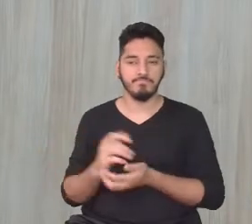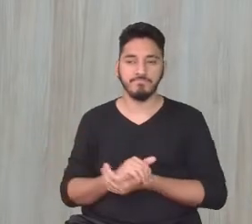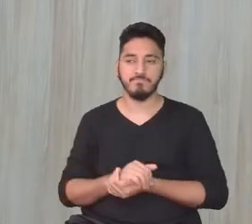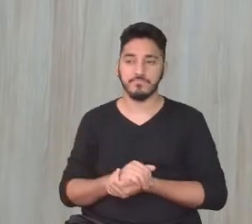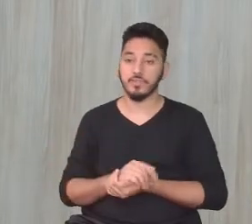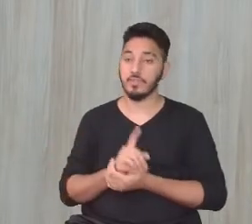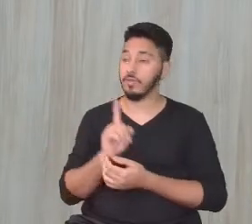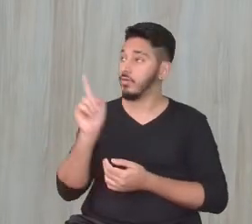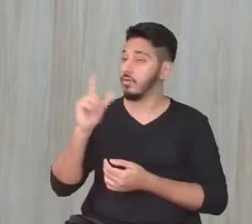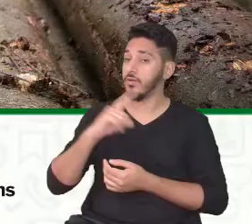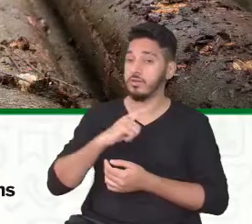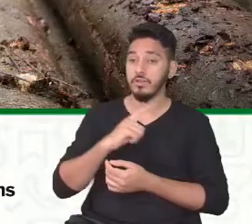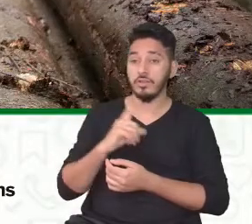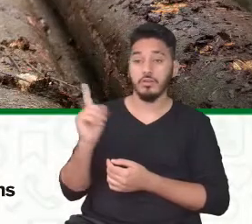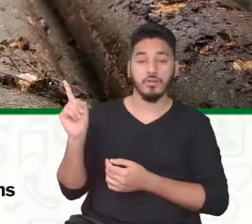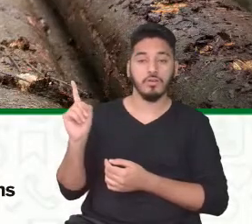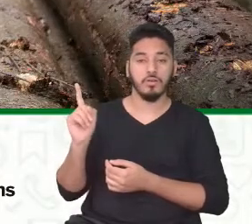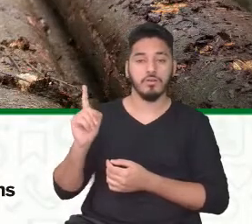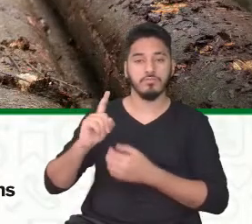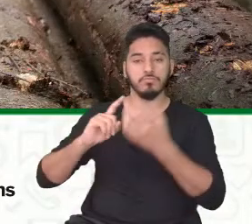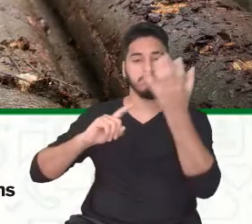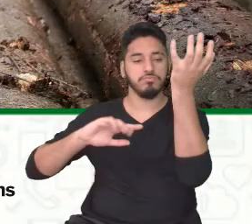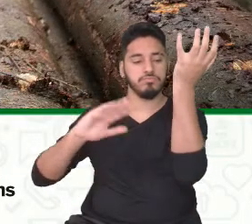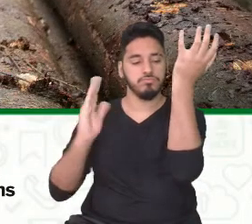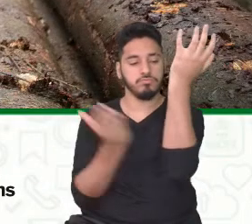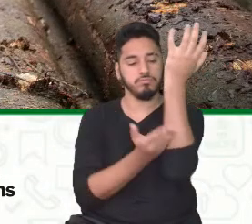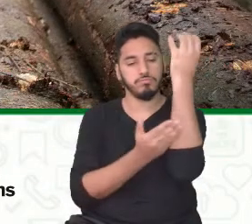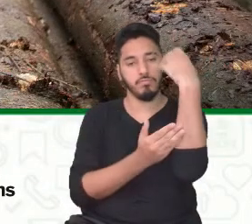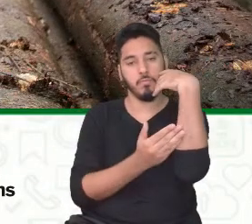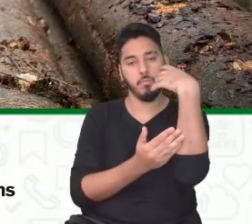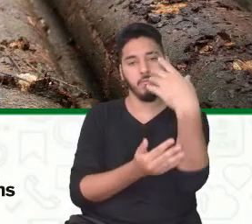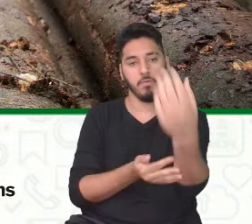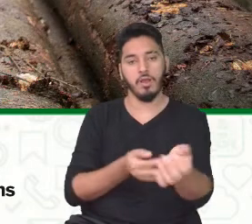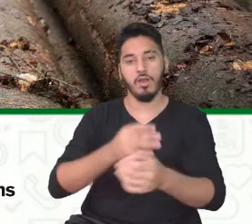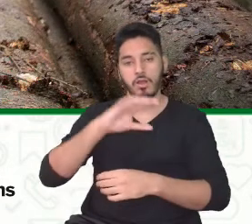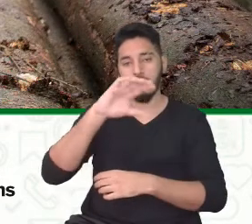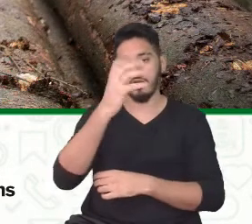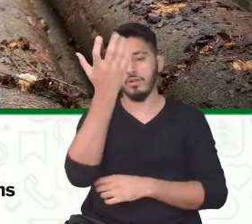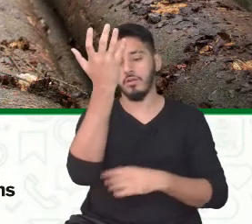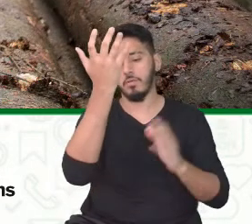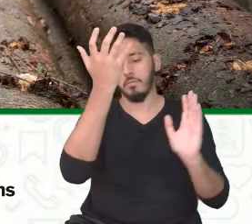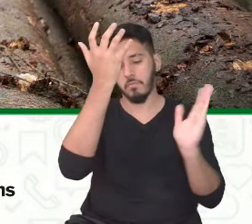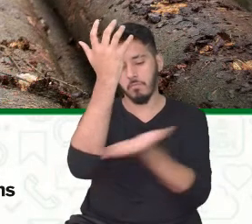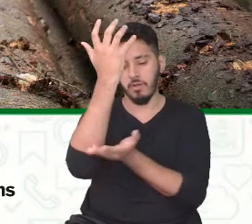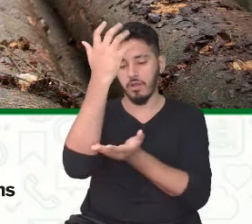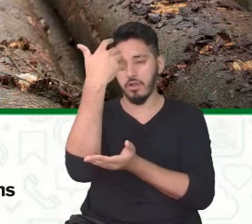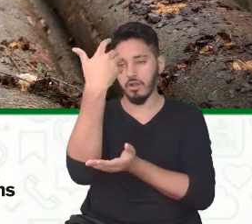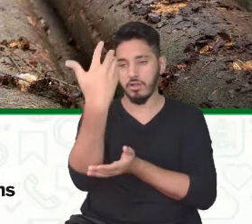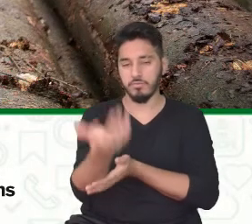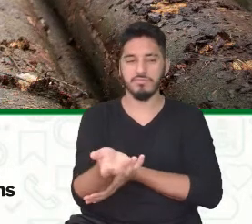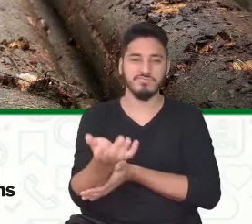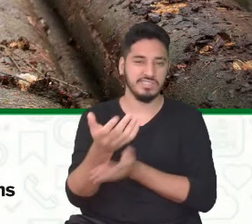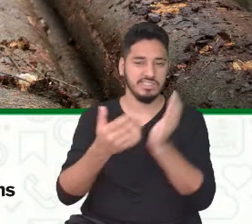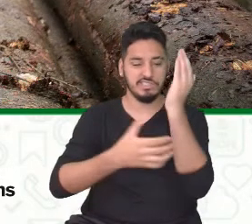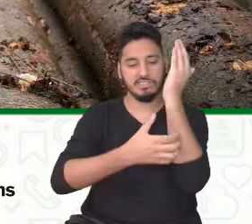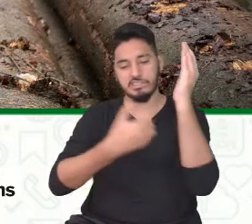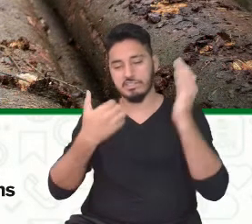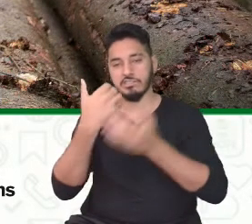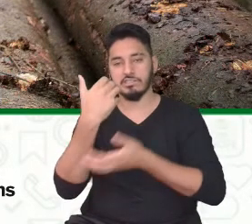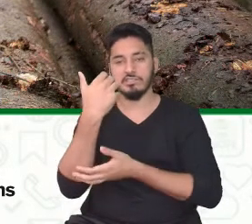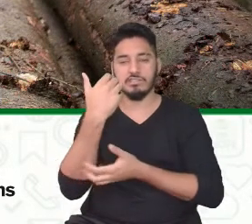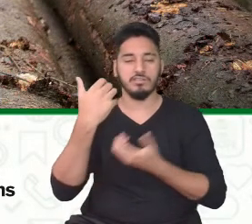que também leva o que só esse aqui ó ao desmatamento é muito Avisa a estação aí da lenha né